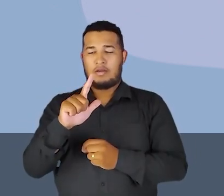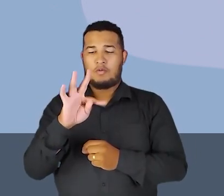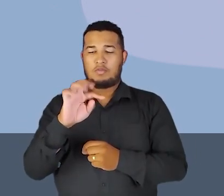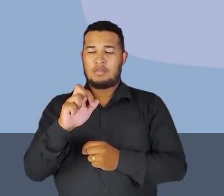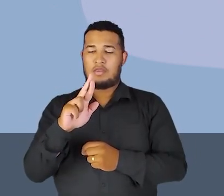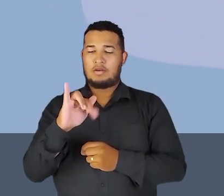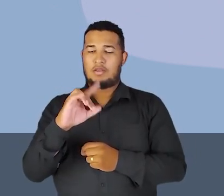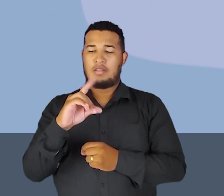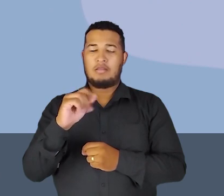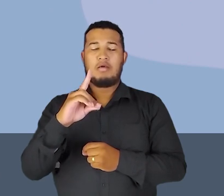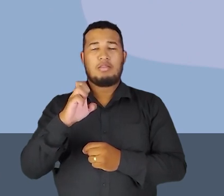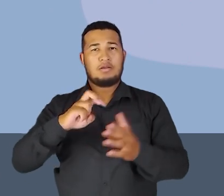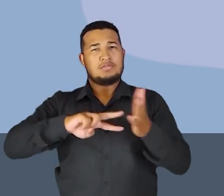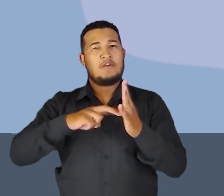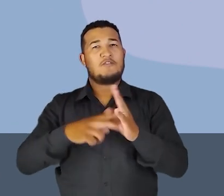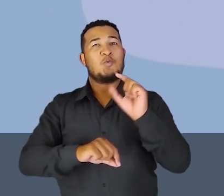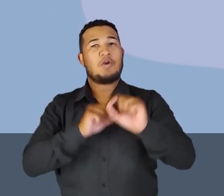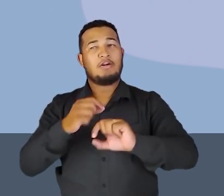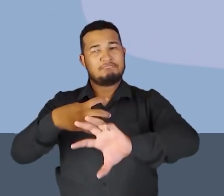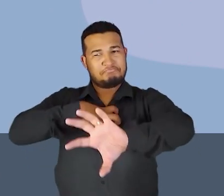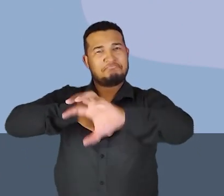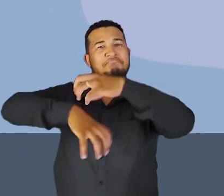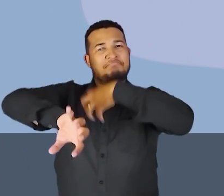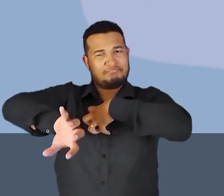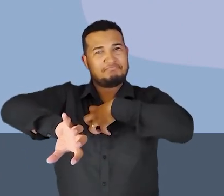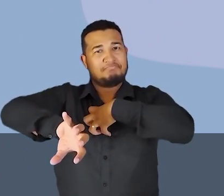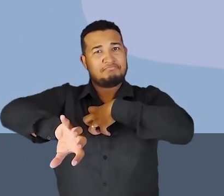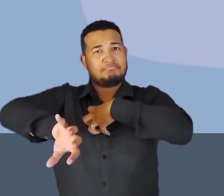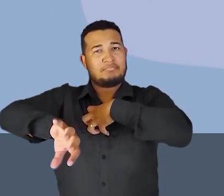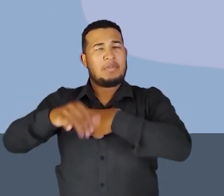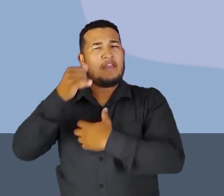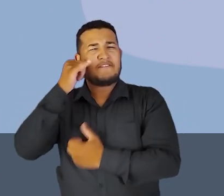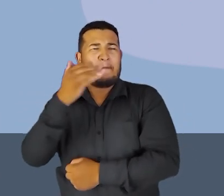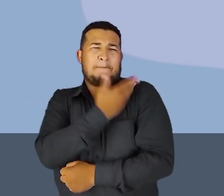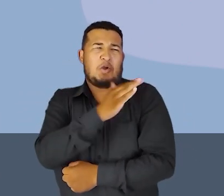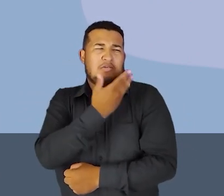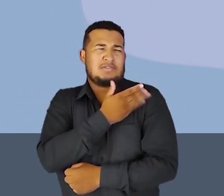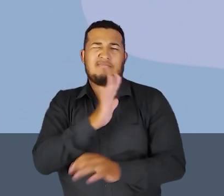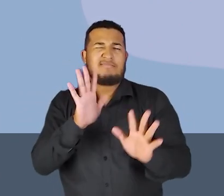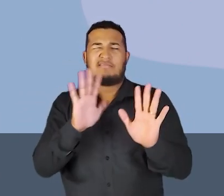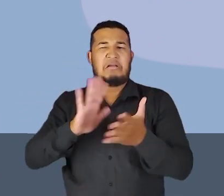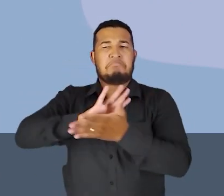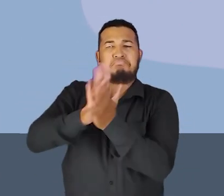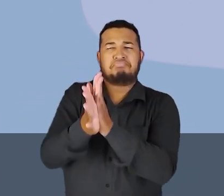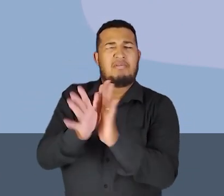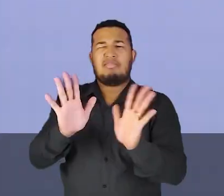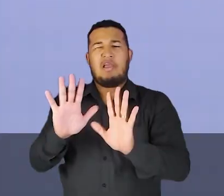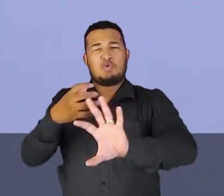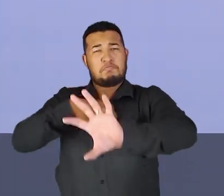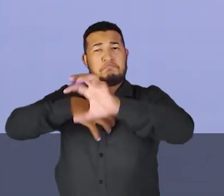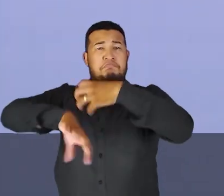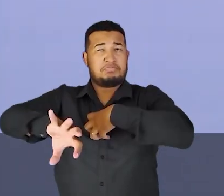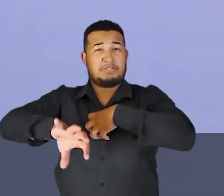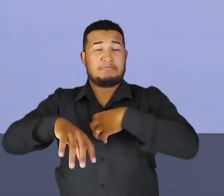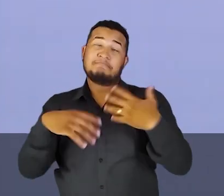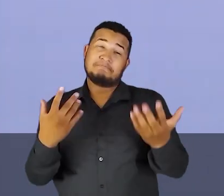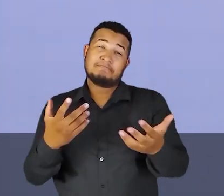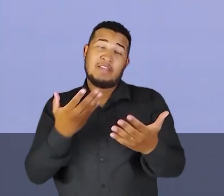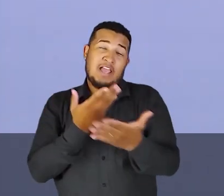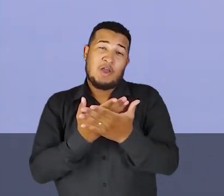alteridade, que é quando a gente se coloca no lugar do outro sem preconceito, sem discriminação. E assim